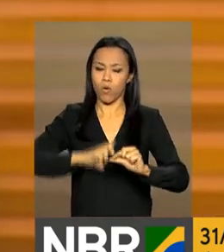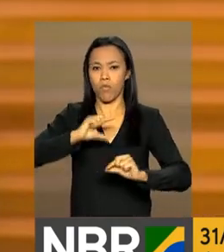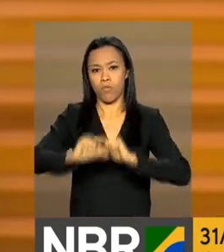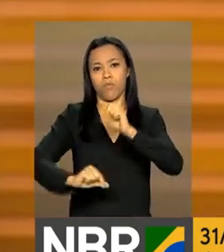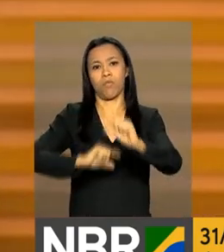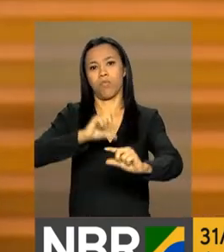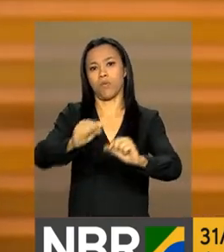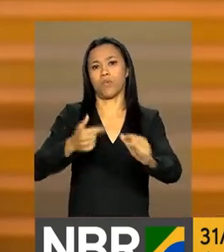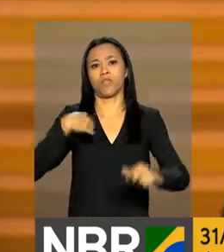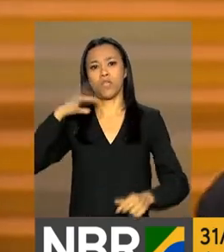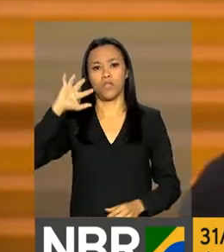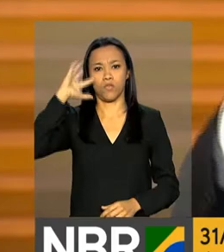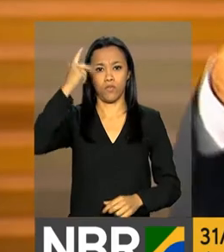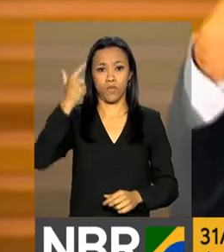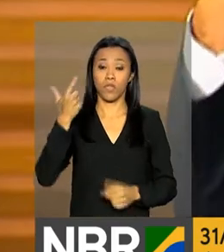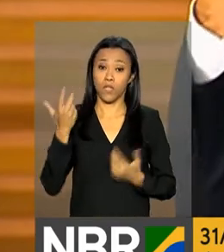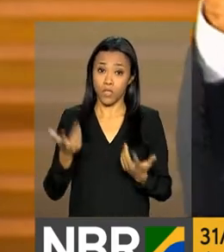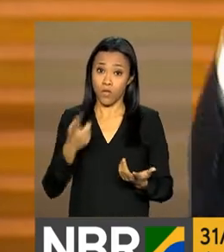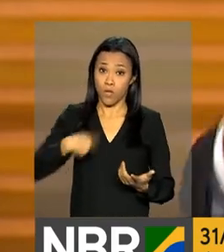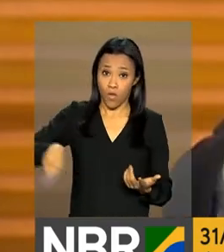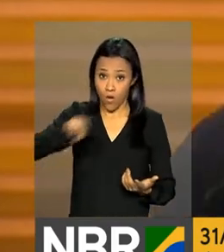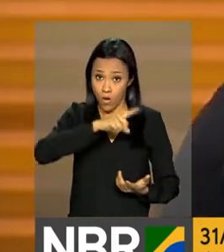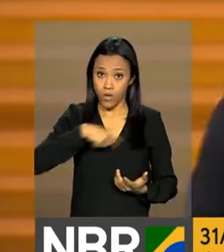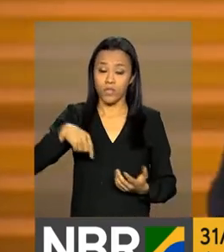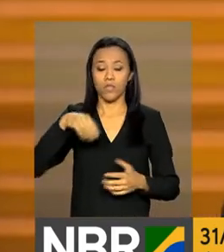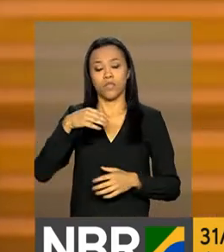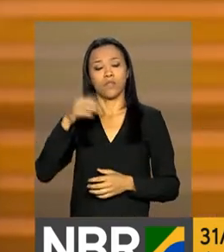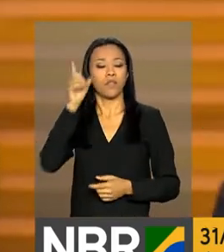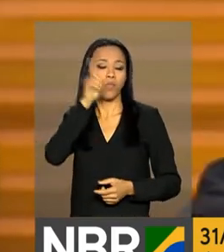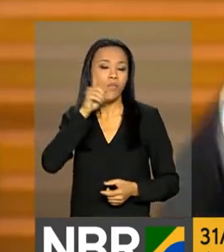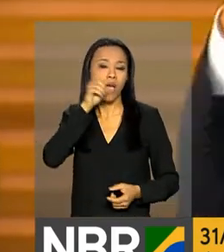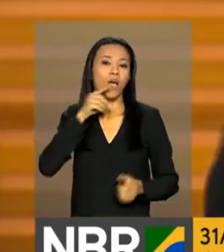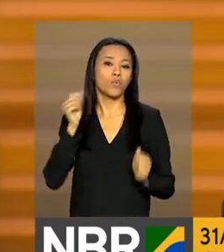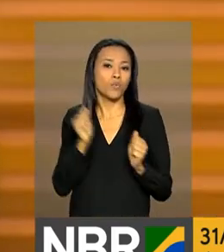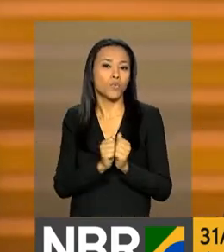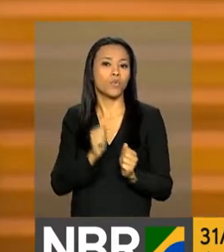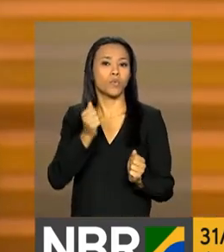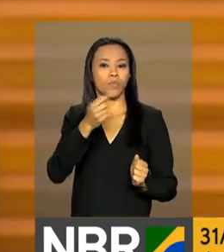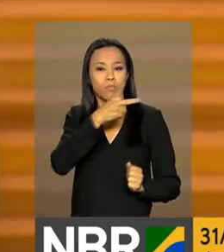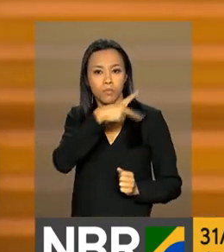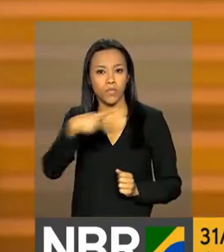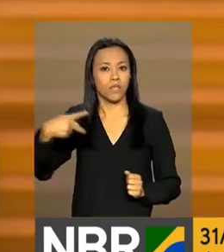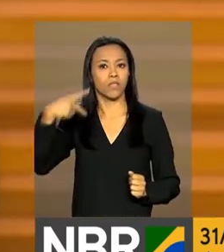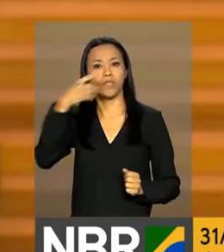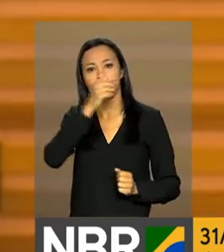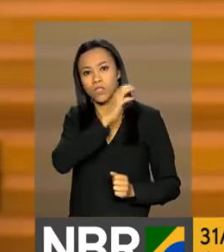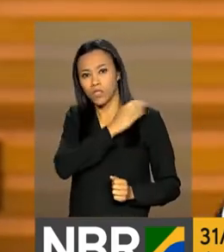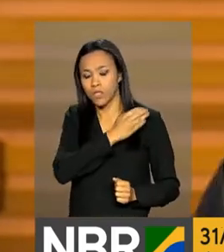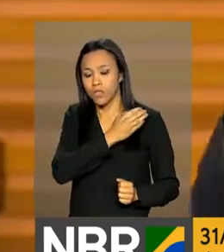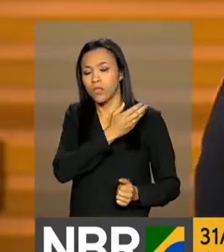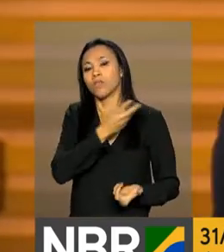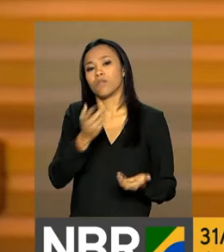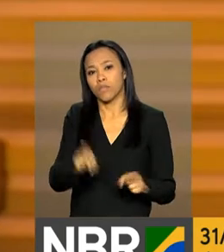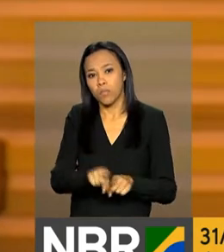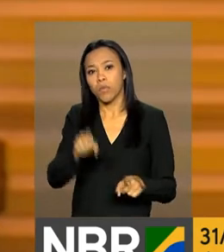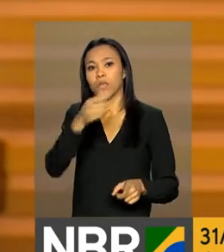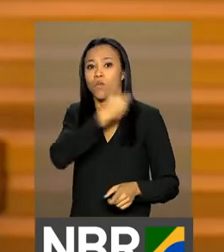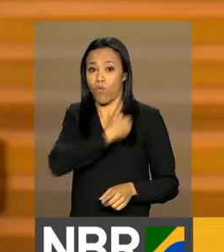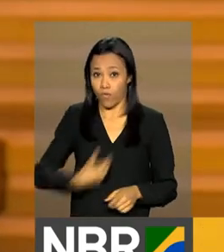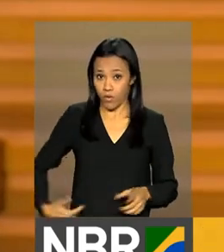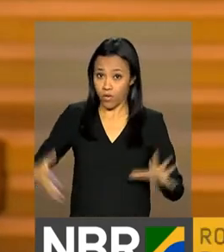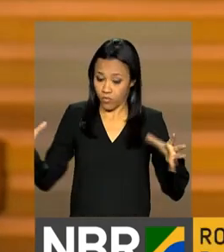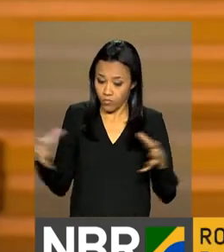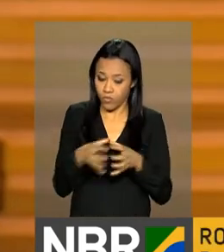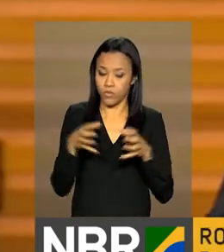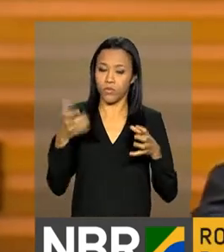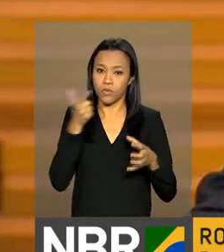conjunto, nós deputados, junto com o presidente, junto com o governador, junto com os prefeitos aqui presentes, nós estamos dando esse espaço. Outro